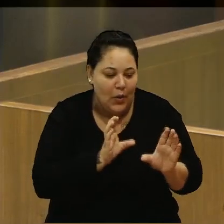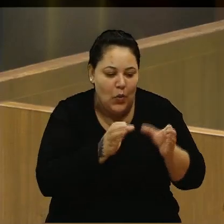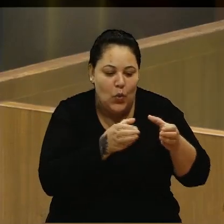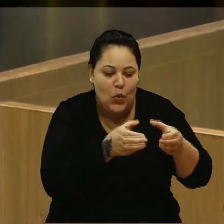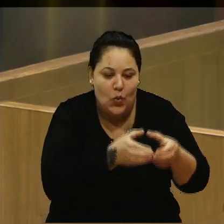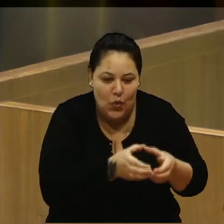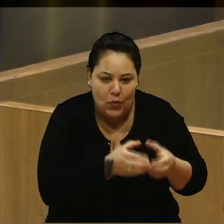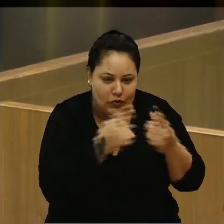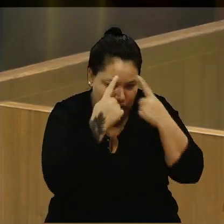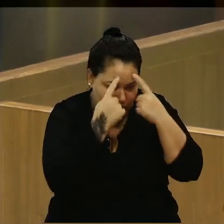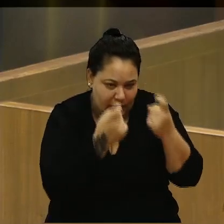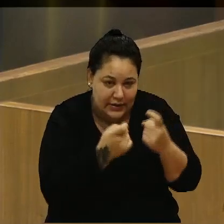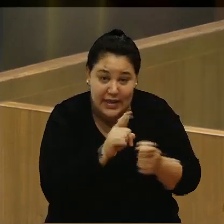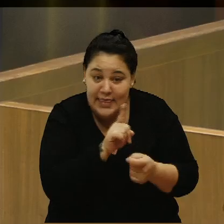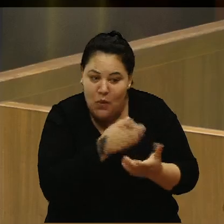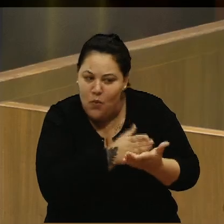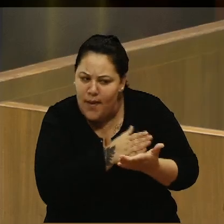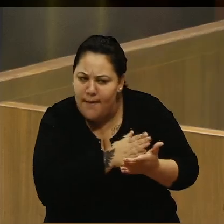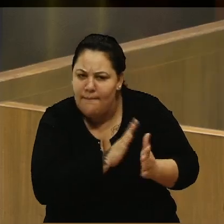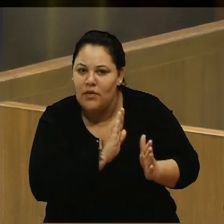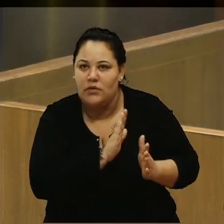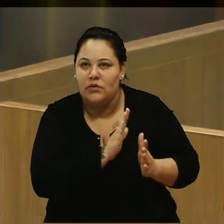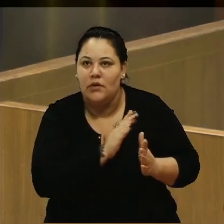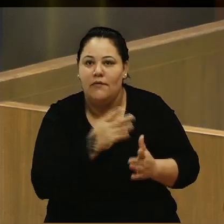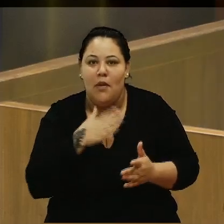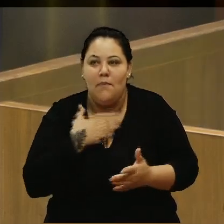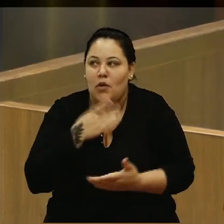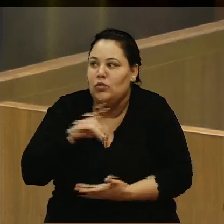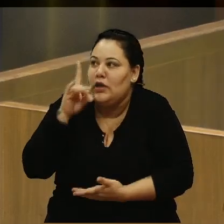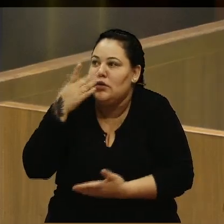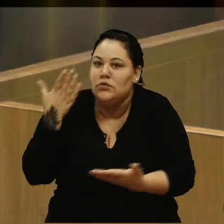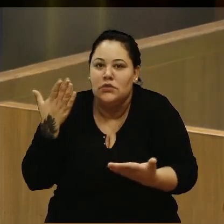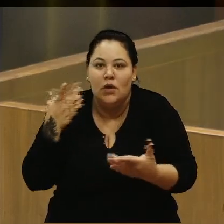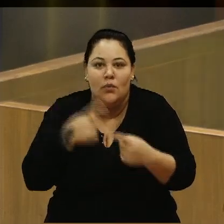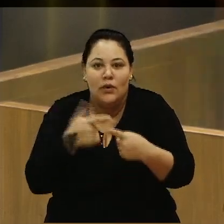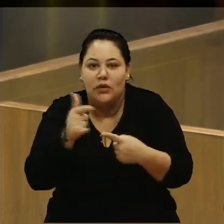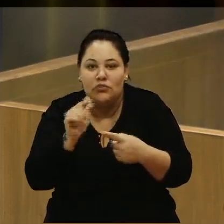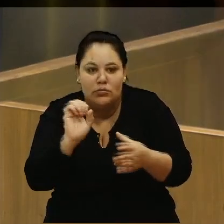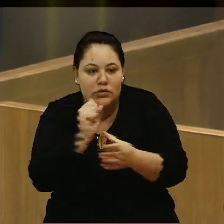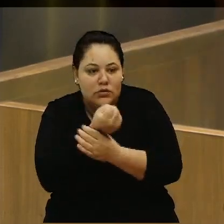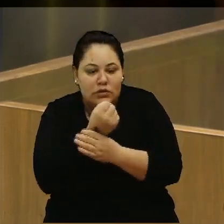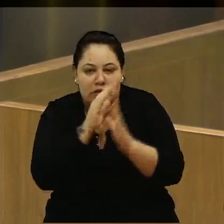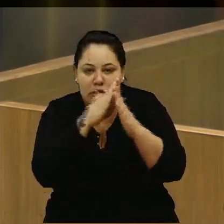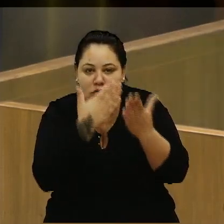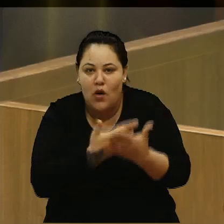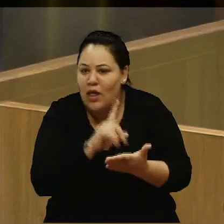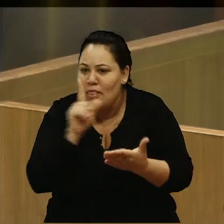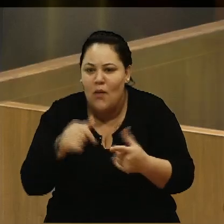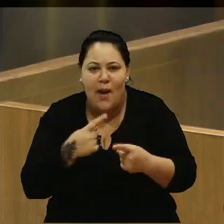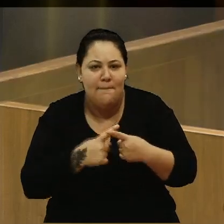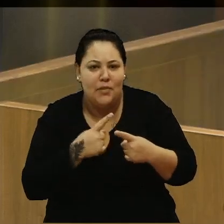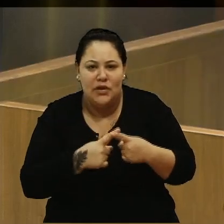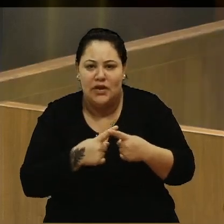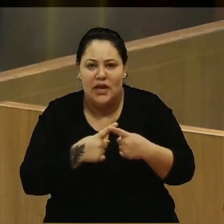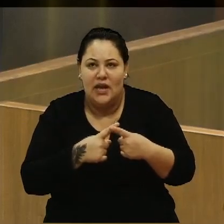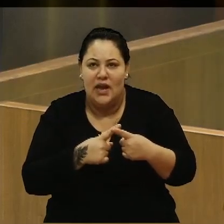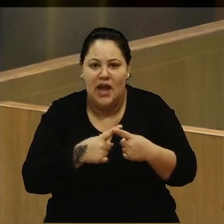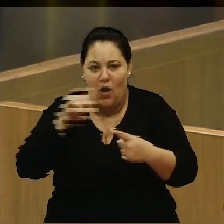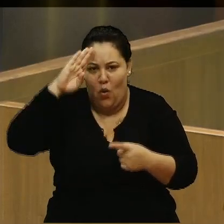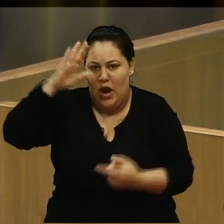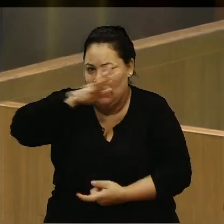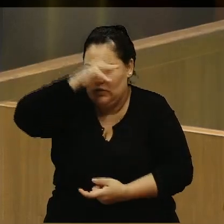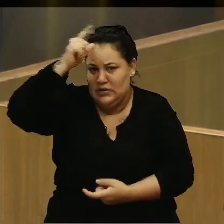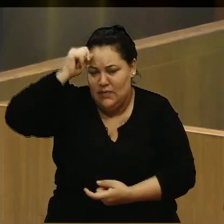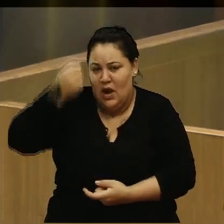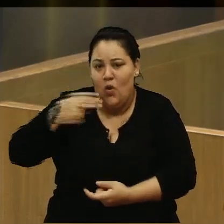mete. Eu digo, mas meu Deus, aí que a gente tem que se meter, porque se a gente não tem uma patrulha escolar, e não é porque a patrulha escolar ou a guarda municipal não